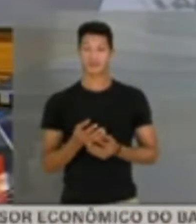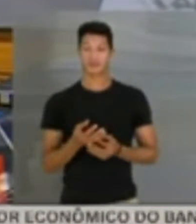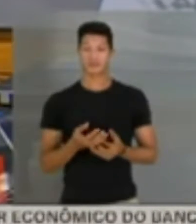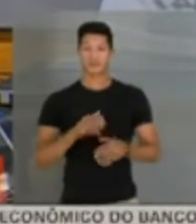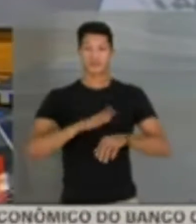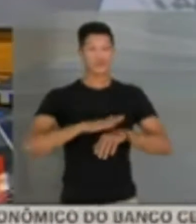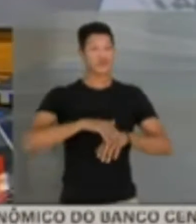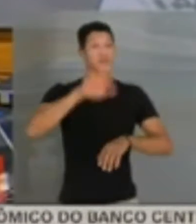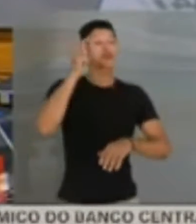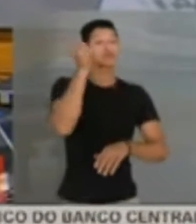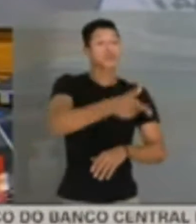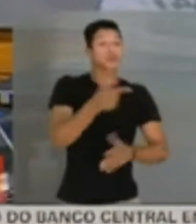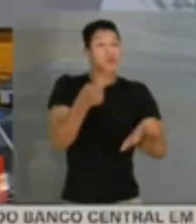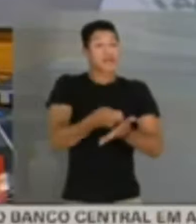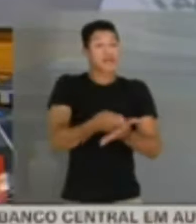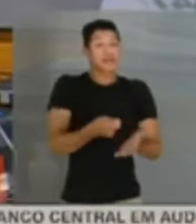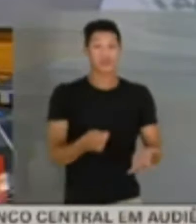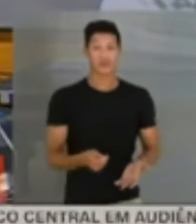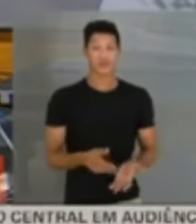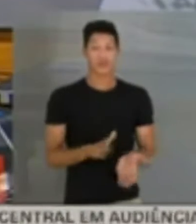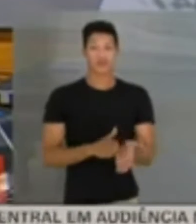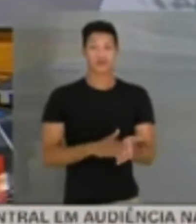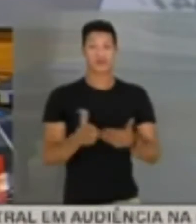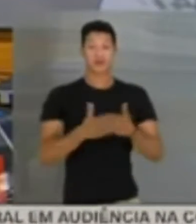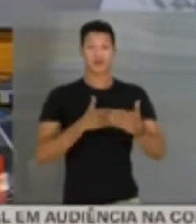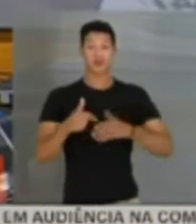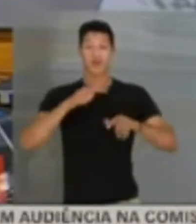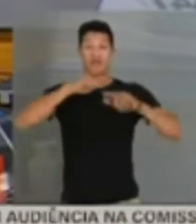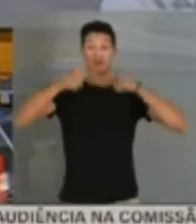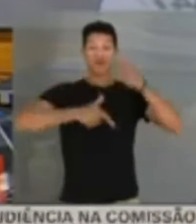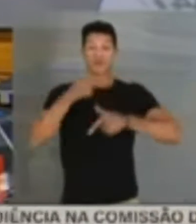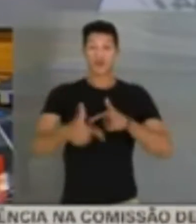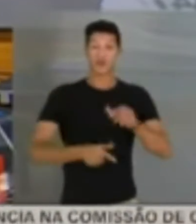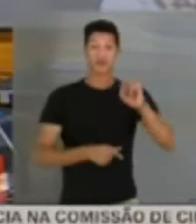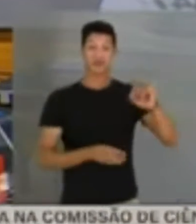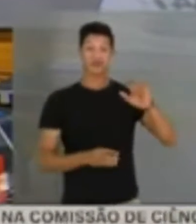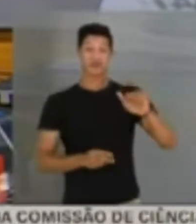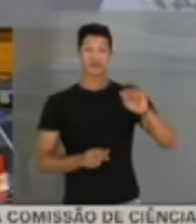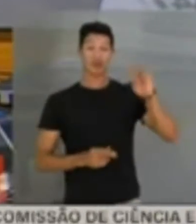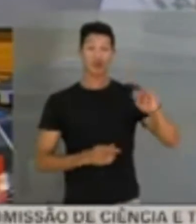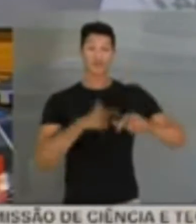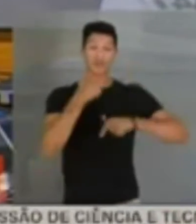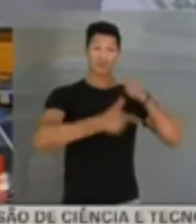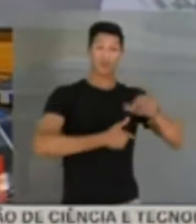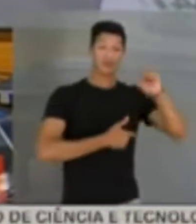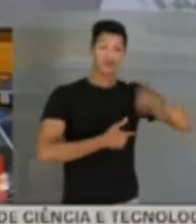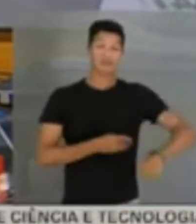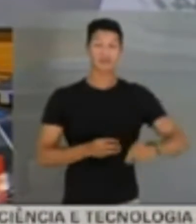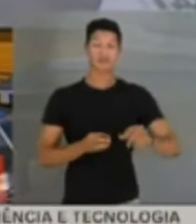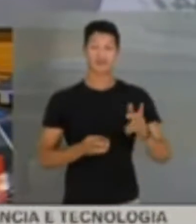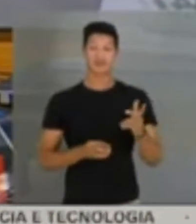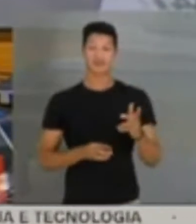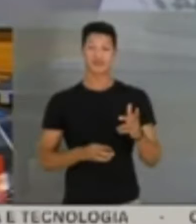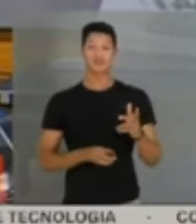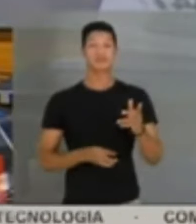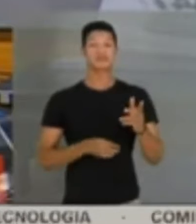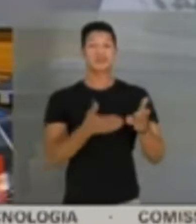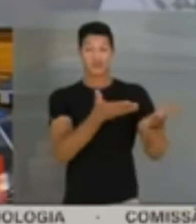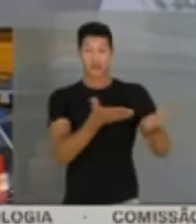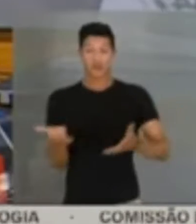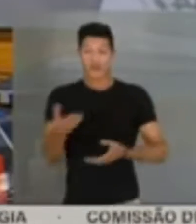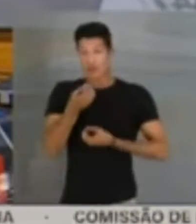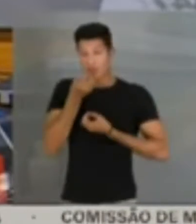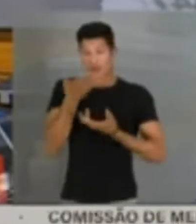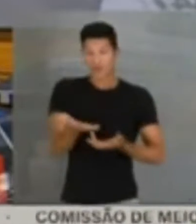não fez mais do que obrigação. A qualquer funcionário, se está no ato, no exercício, e se em razão disso está sendo